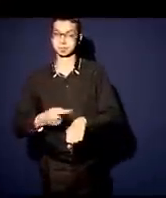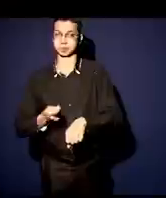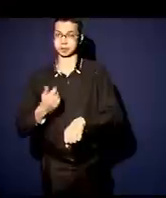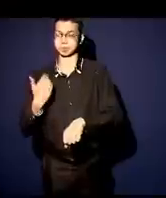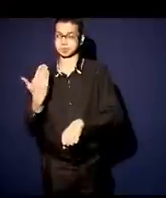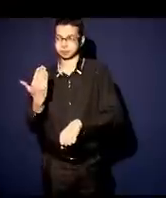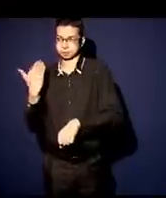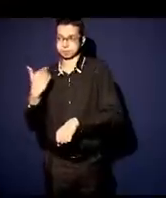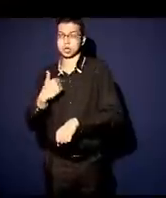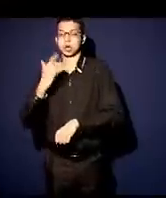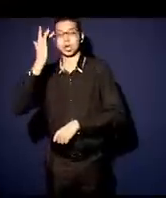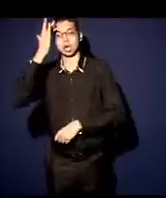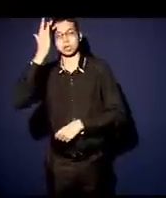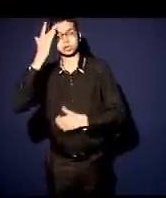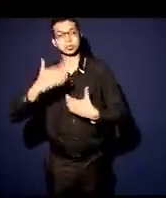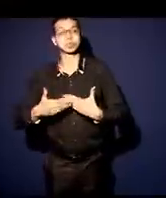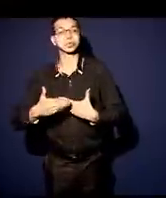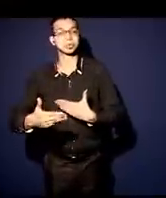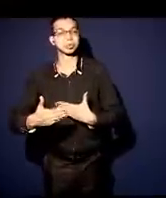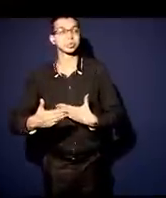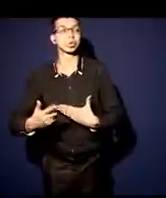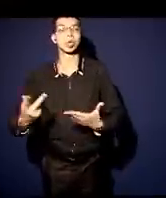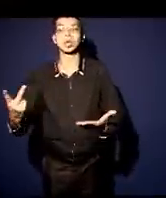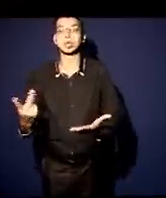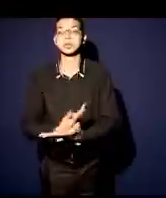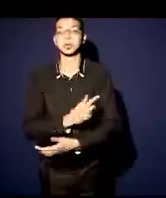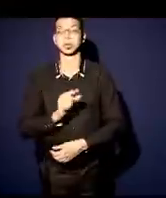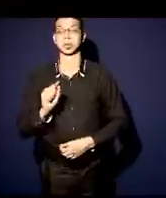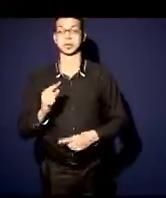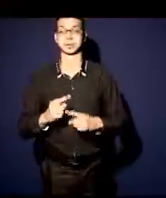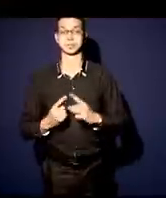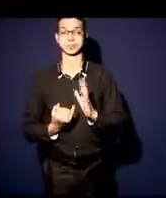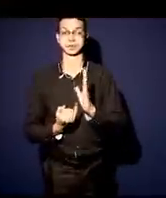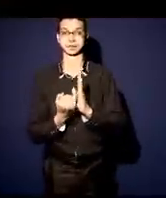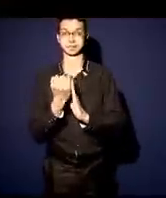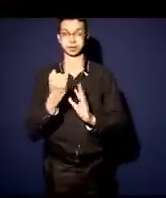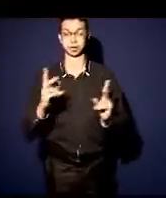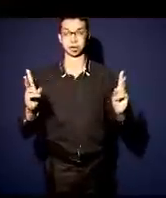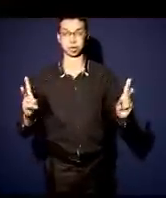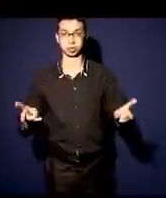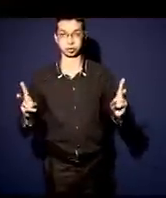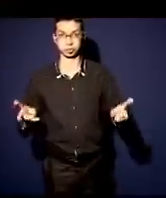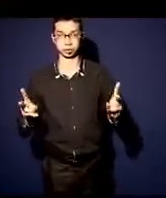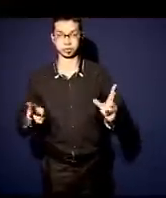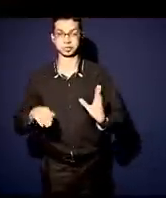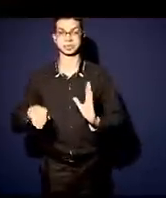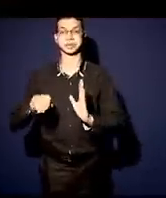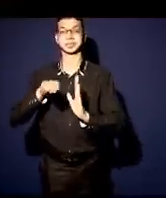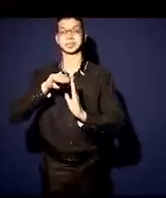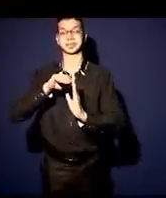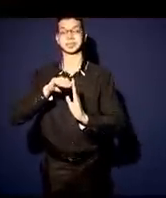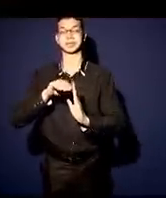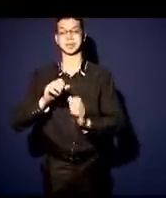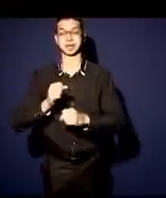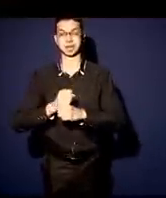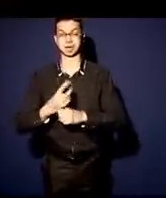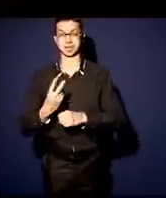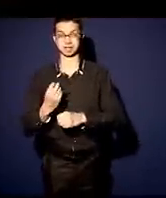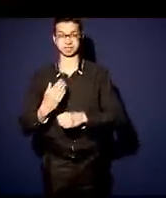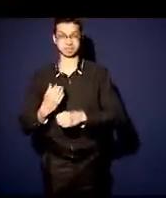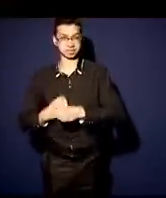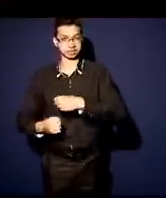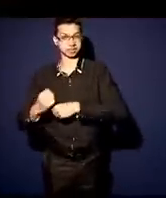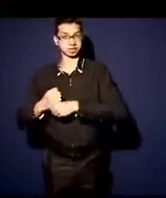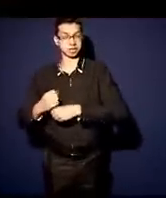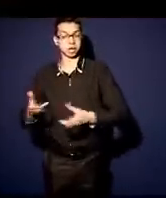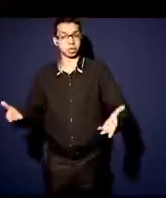que o que vai acontecer se o patamar de inflação se mantiver mais alto do que foi nos últimos 20 anos, eu diria